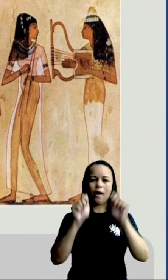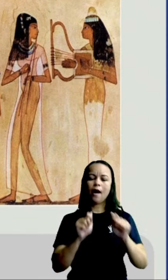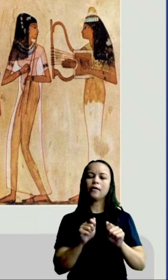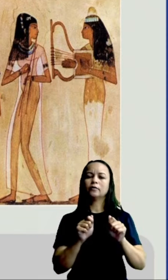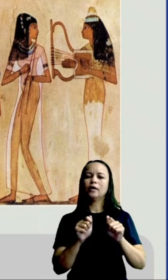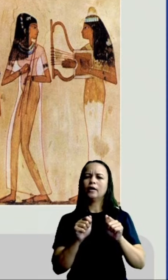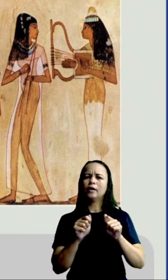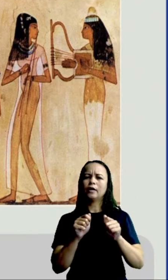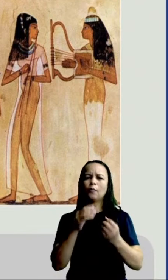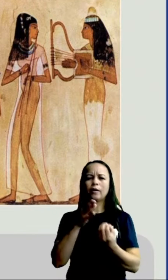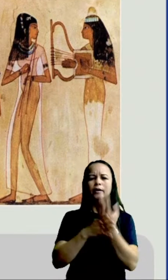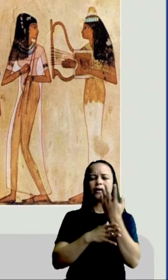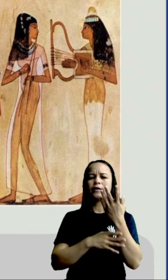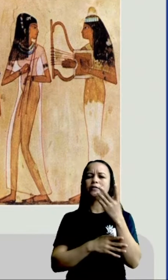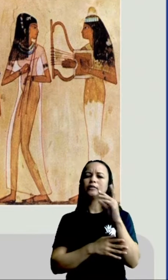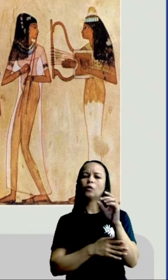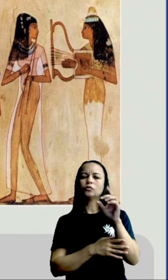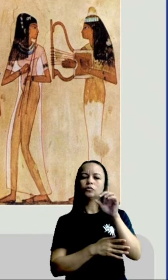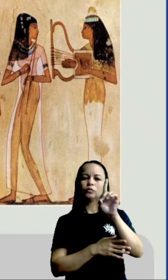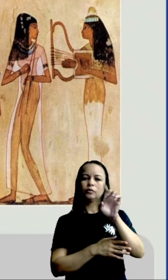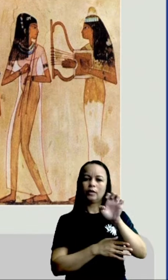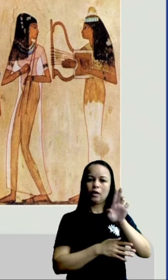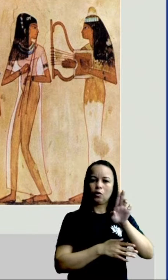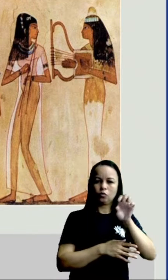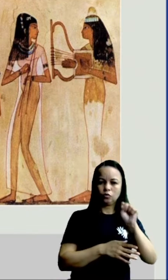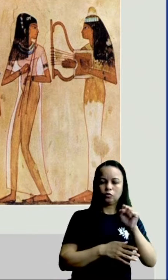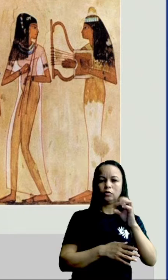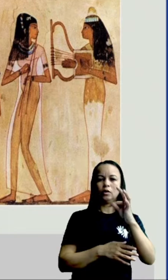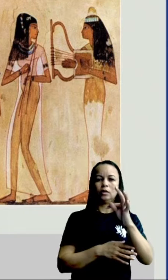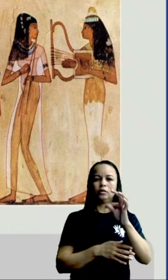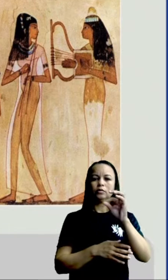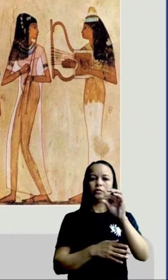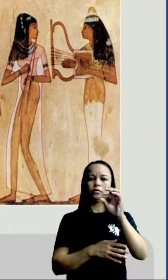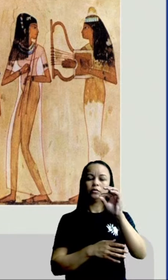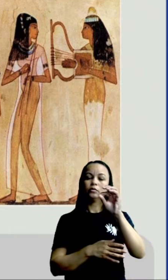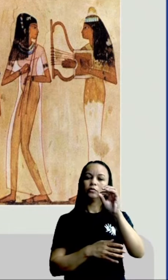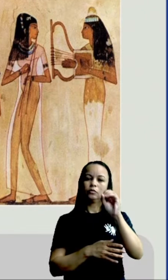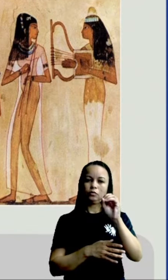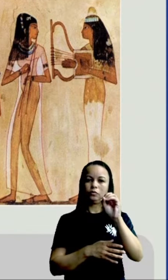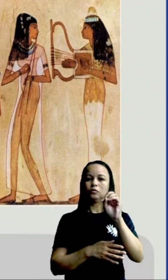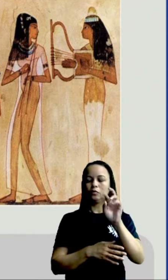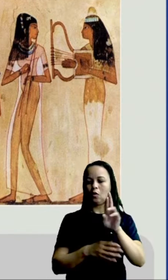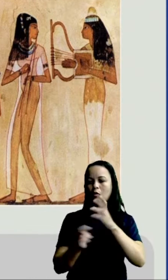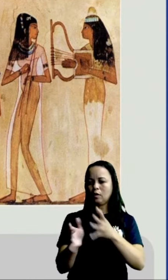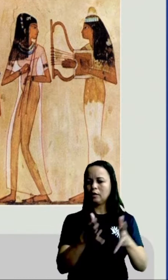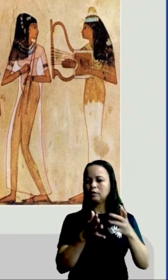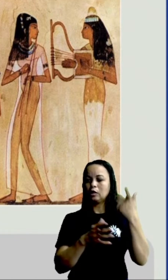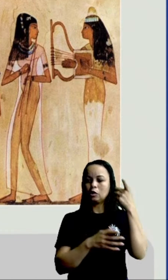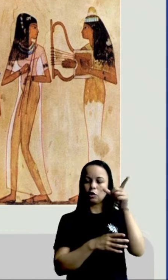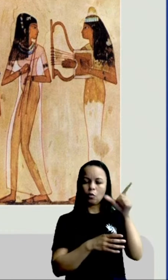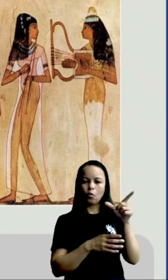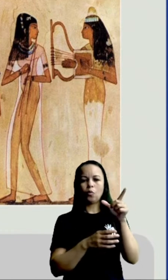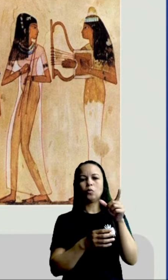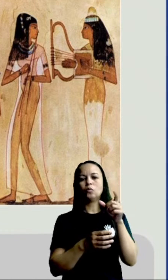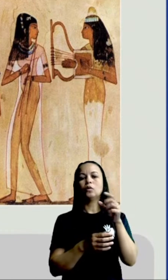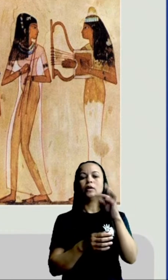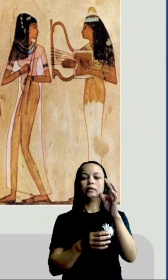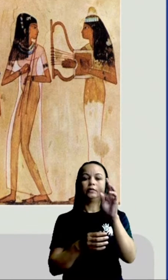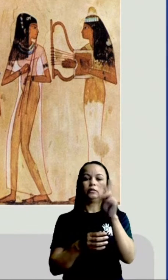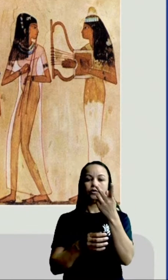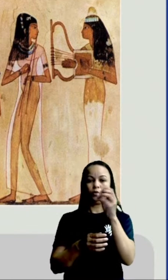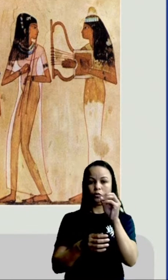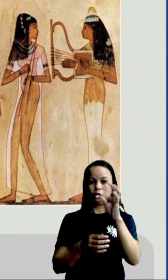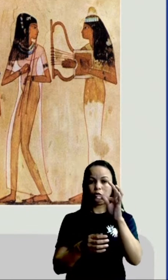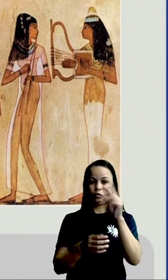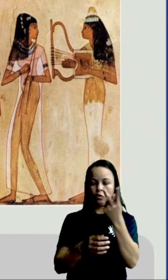do Deus Thor e que outros Deuses é Osíris a utilizou como uma maneira para civilizar o